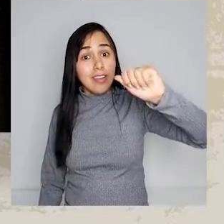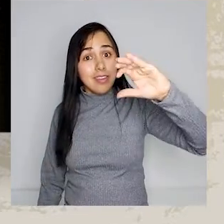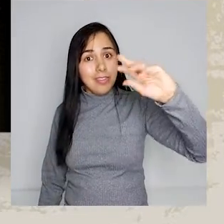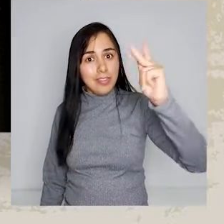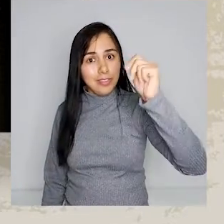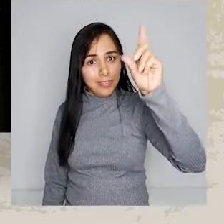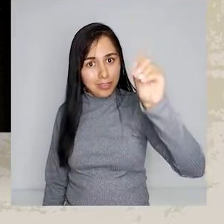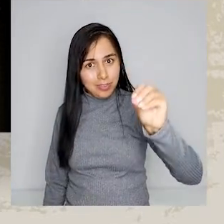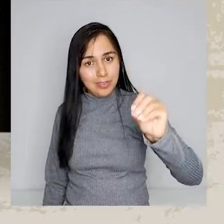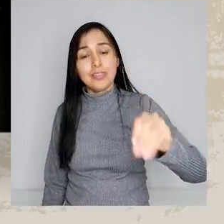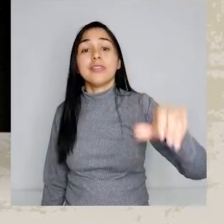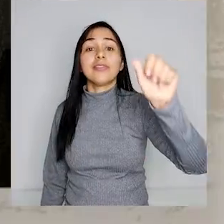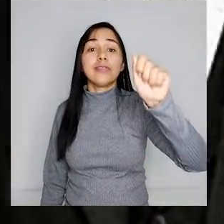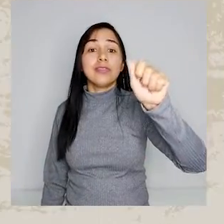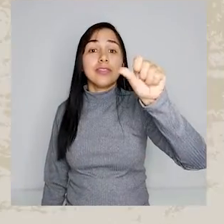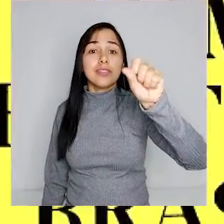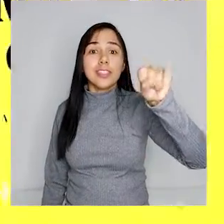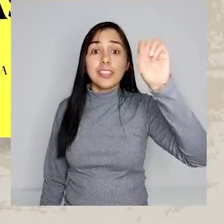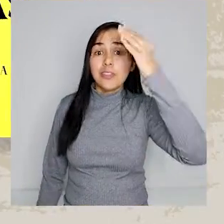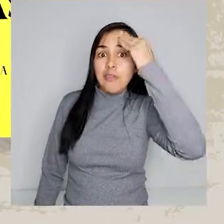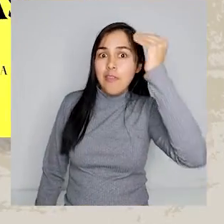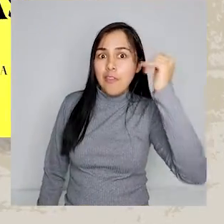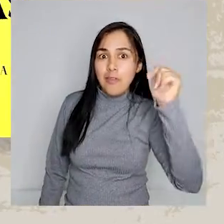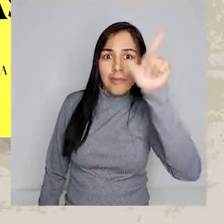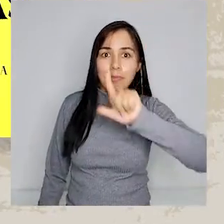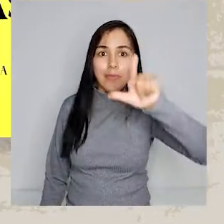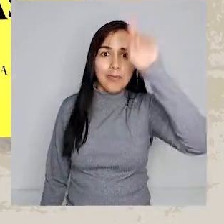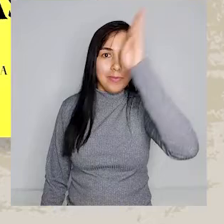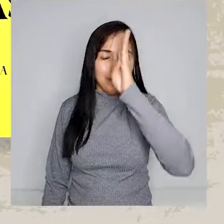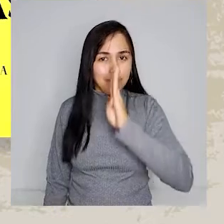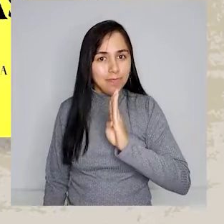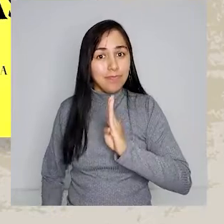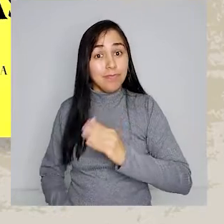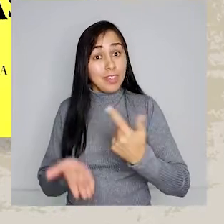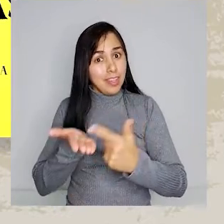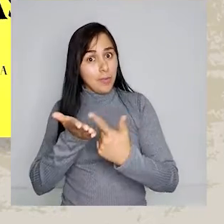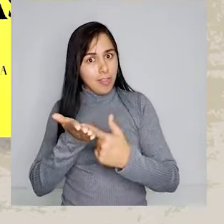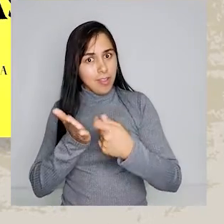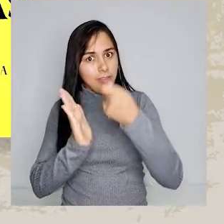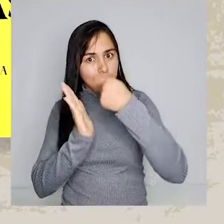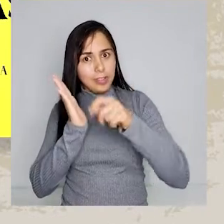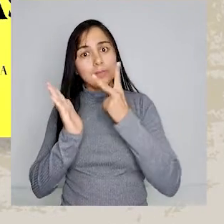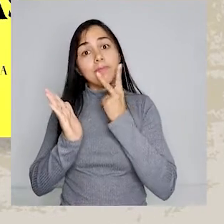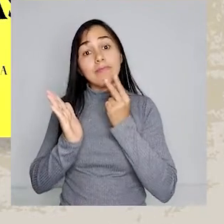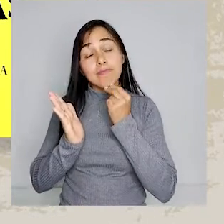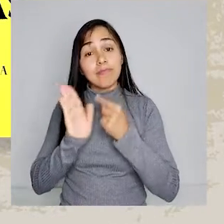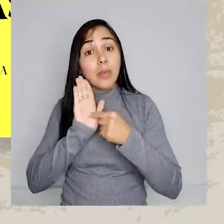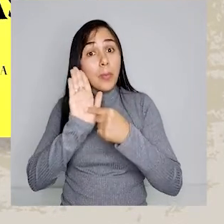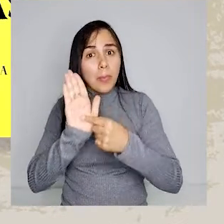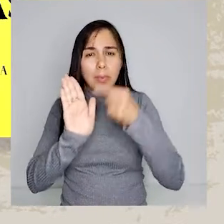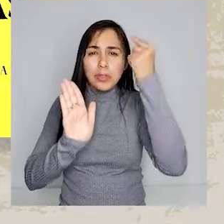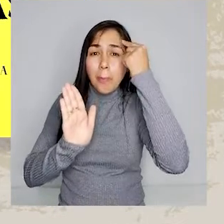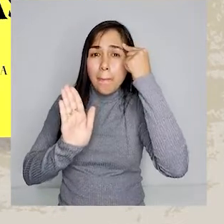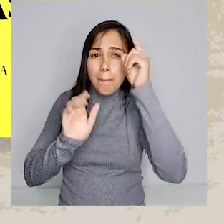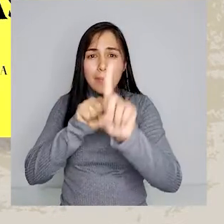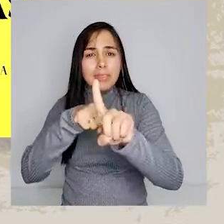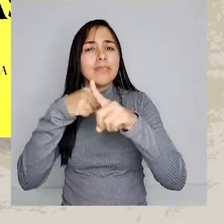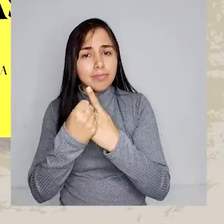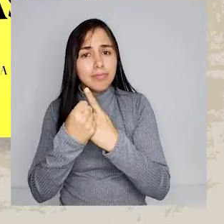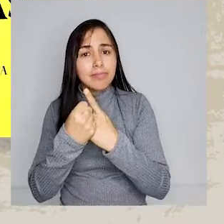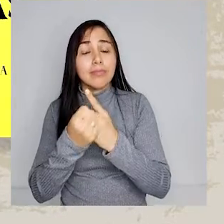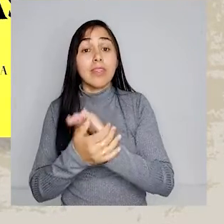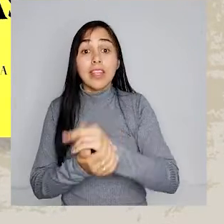brasileira, Machado de Assis. A obra desse autor traduz o pensamento da sociedade e a história de